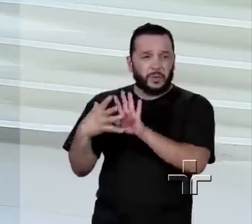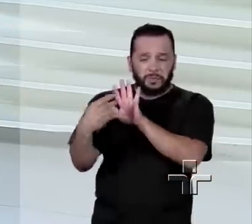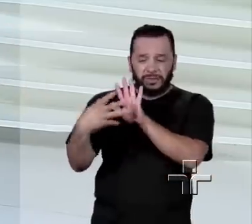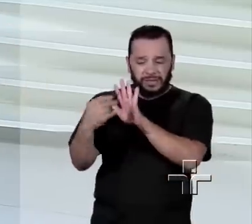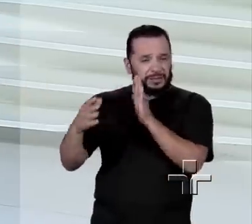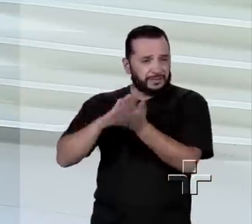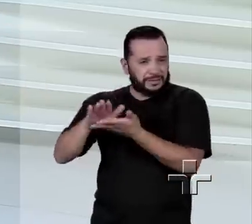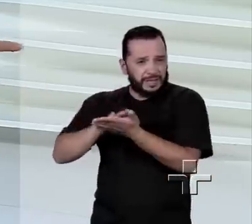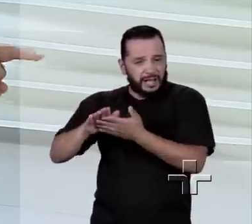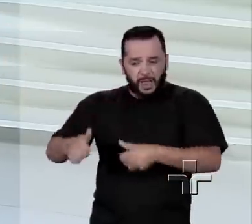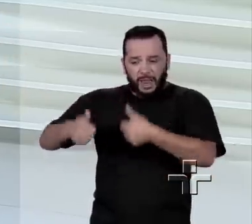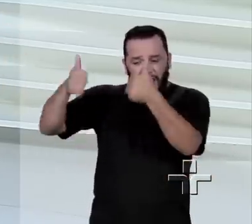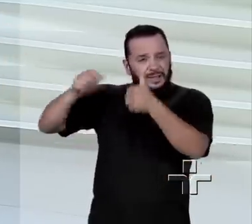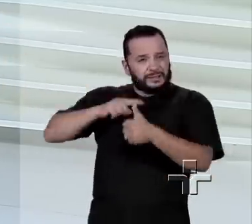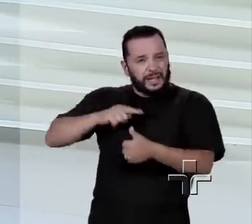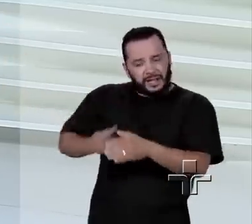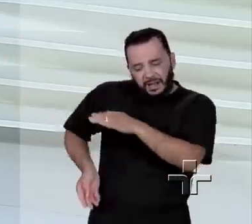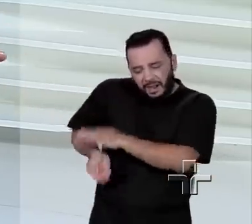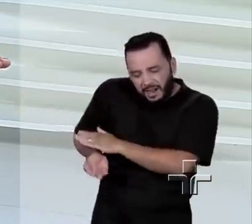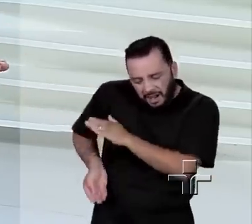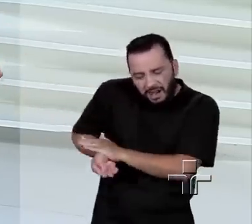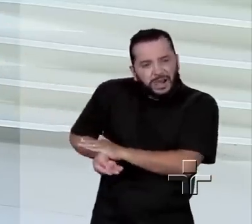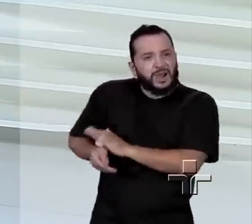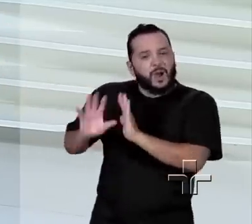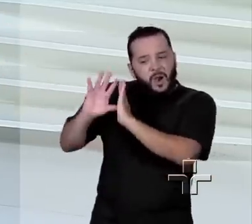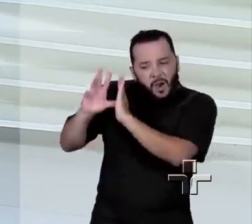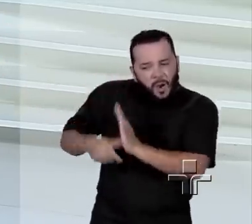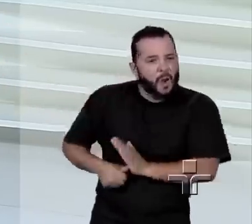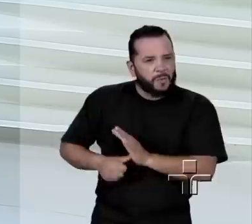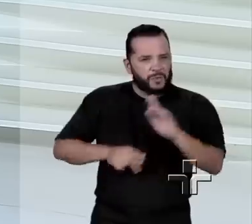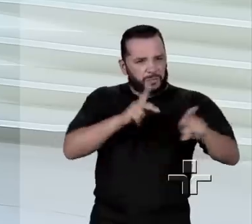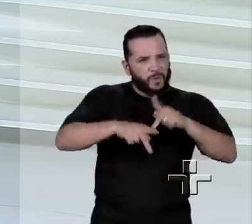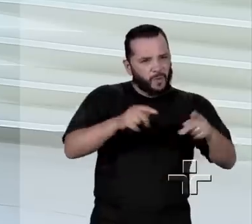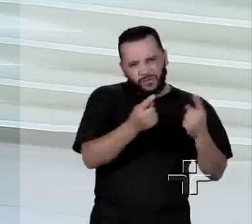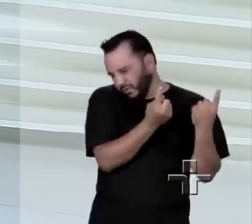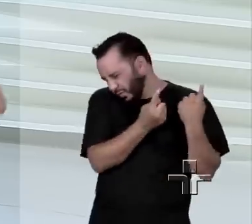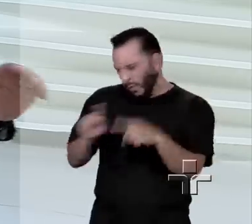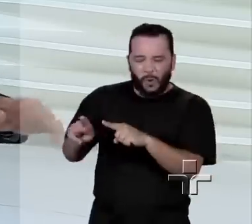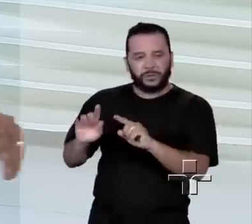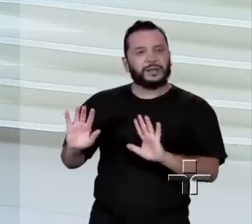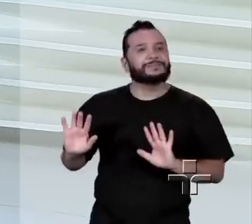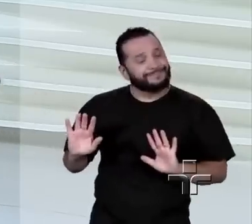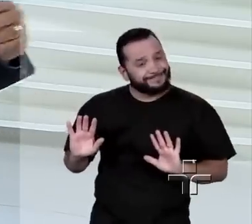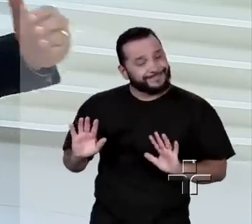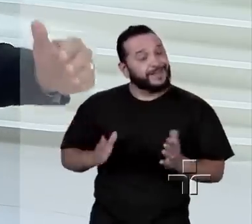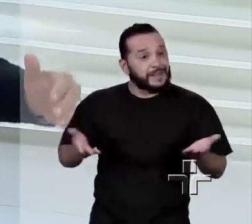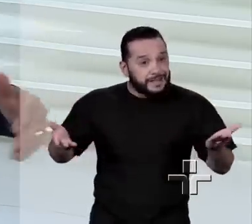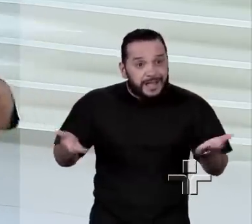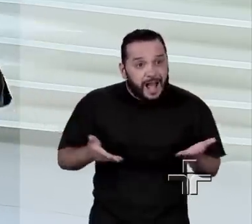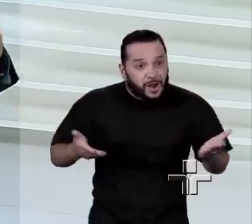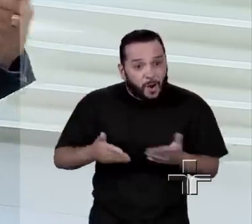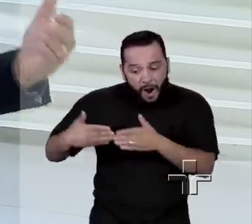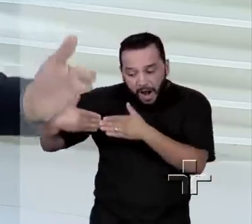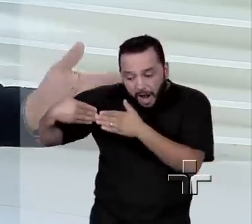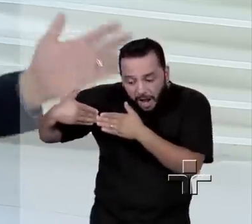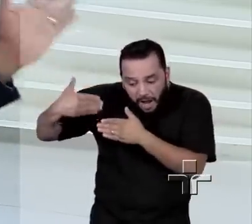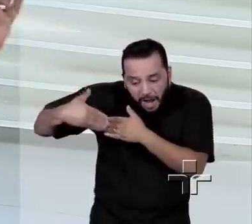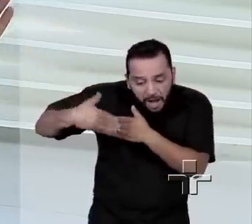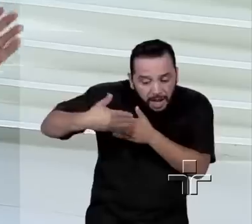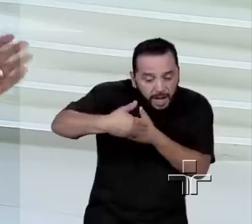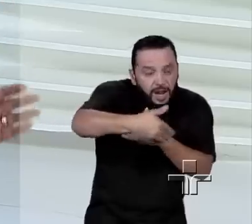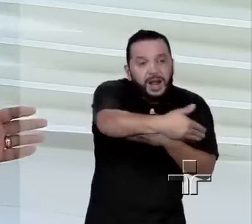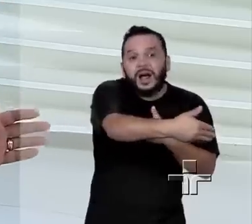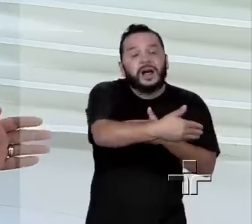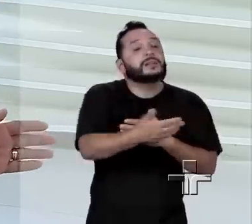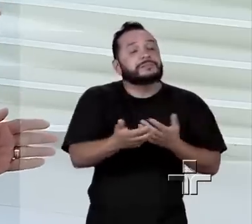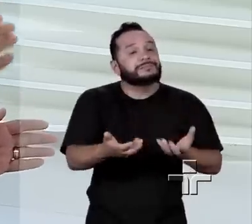aí Petrolão, está aí Mensalão, e a população dizendo, rejeito isso. E está aí se colocando, e vai se colocar, como eu